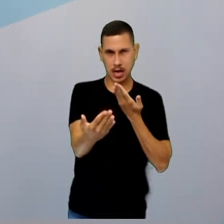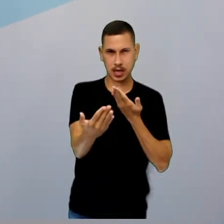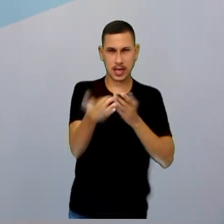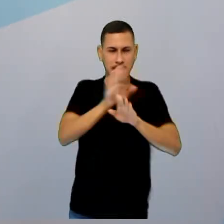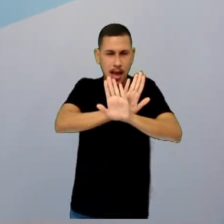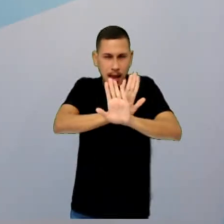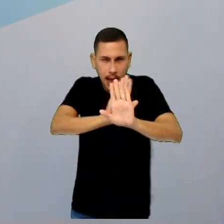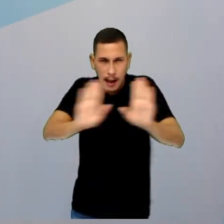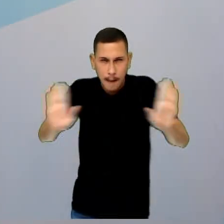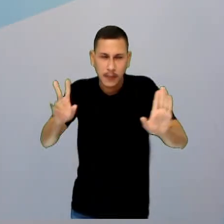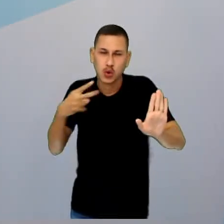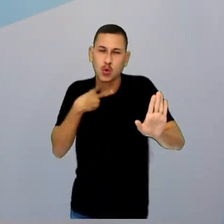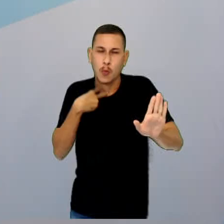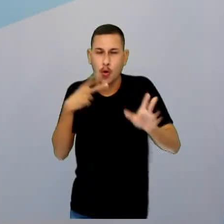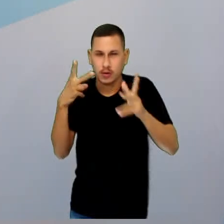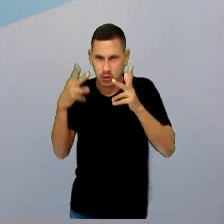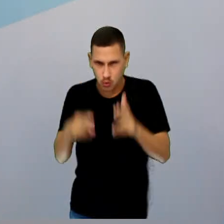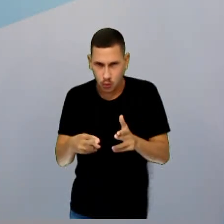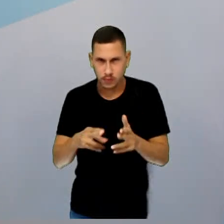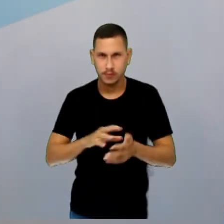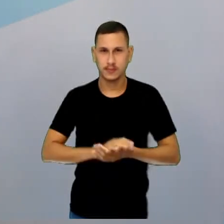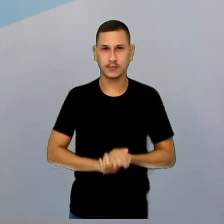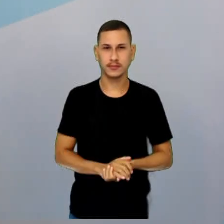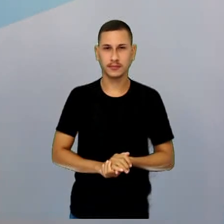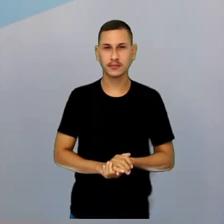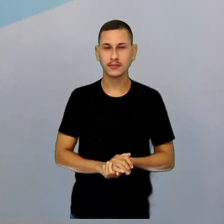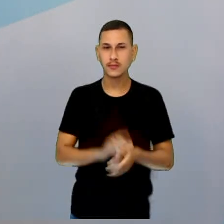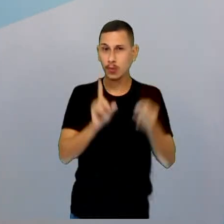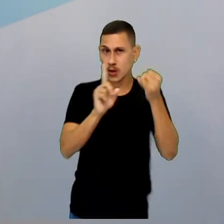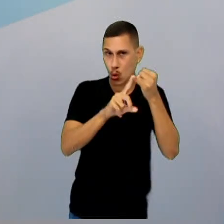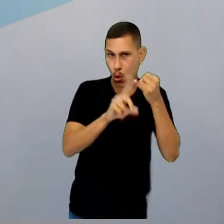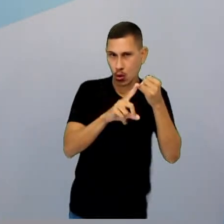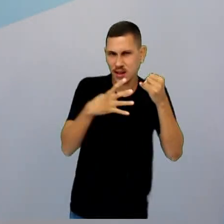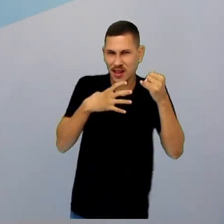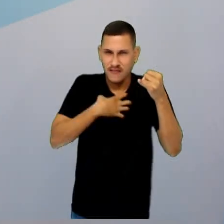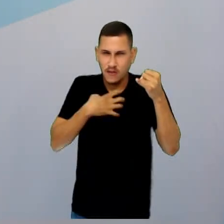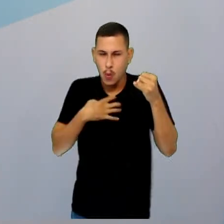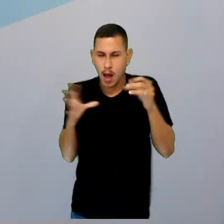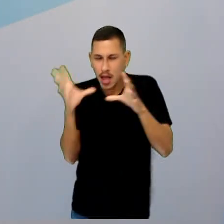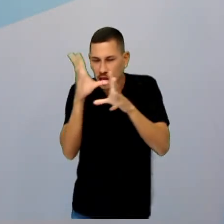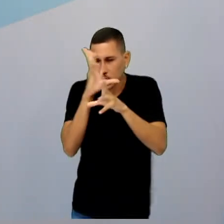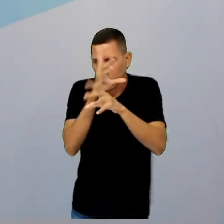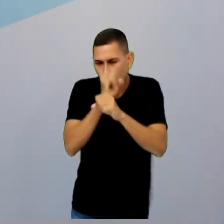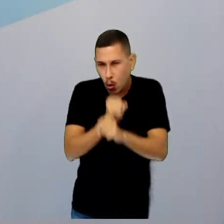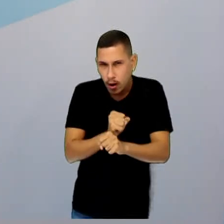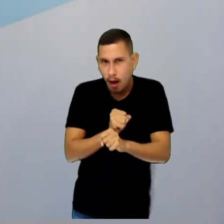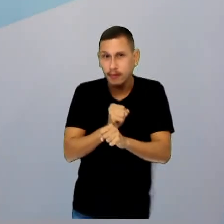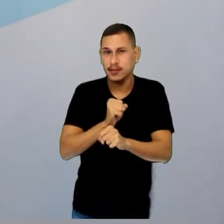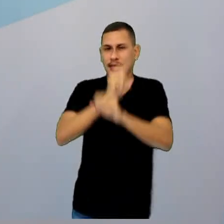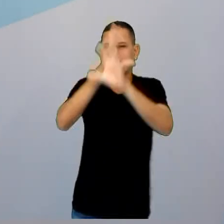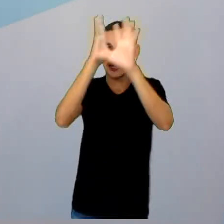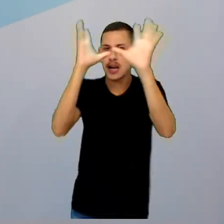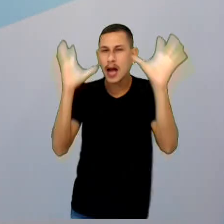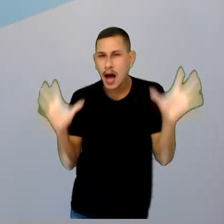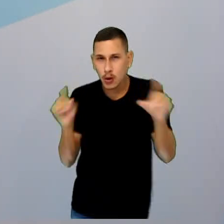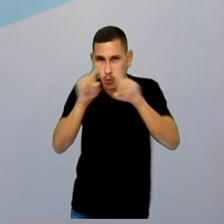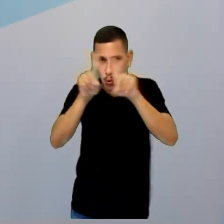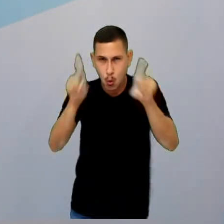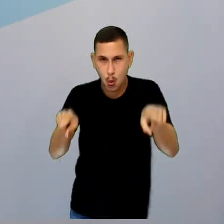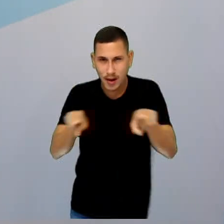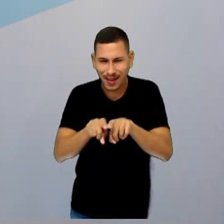não vai poder estar junto. Vê o caso do primeiro exemplo. A forma escura e clara, né? Os quadrados escuros e claros